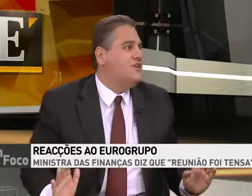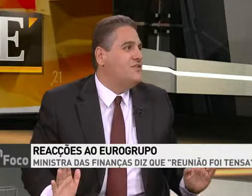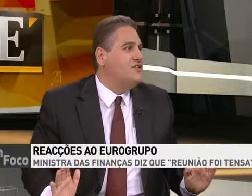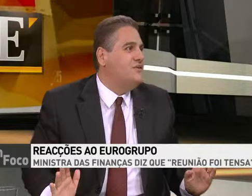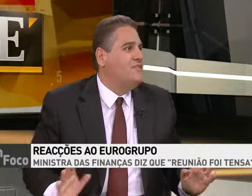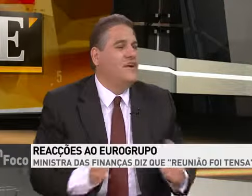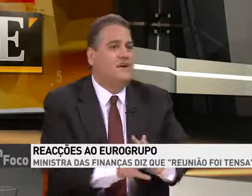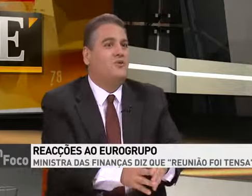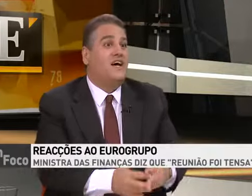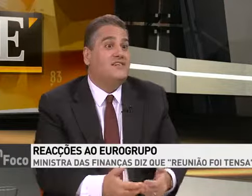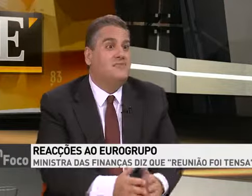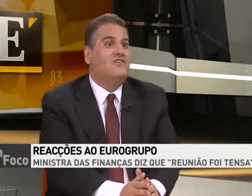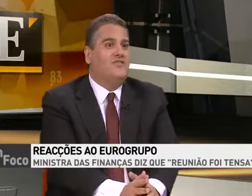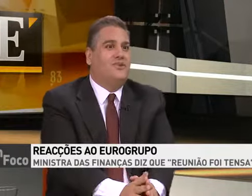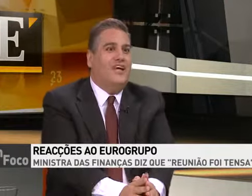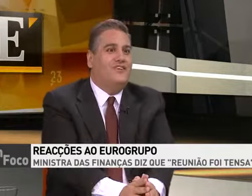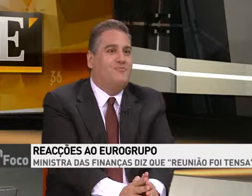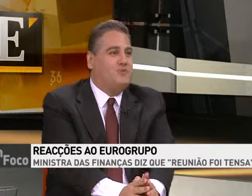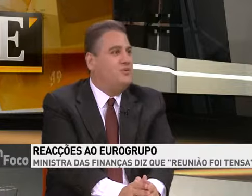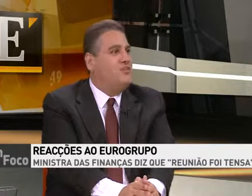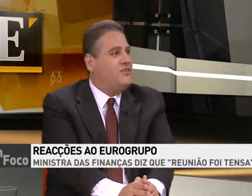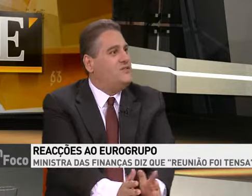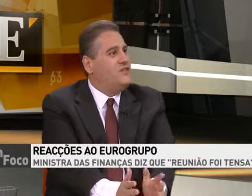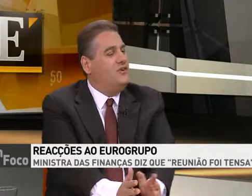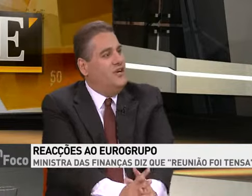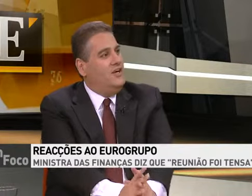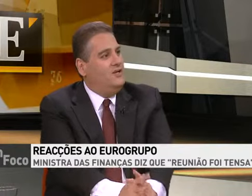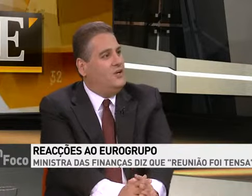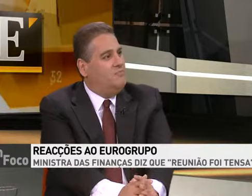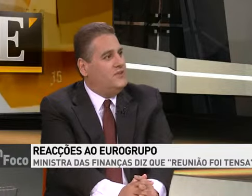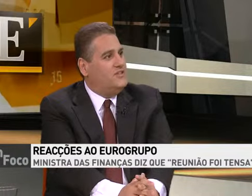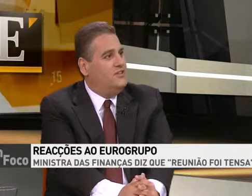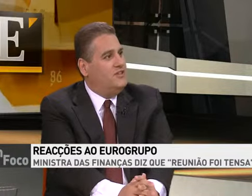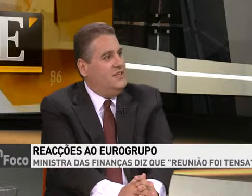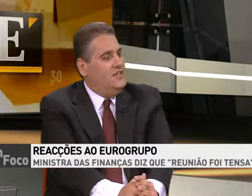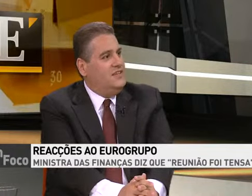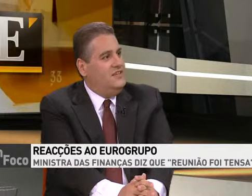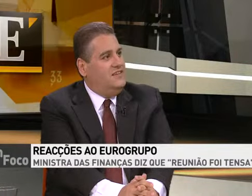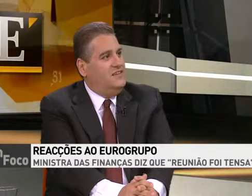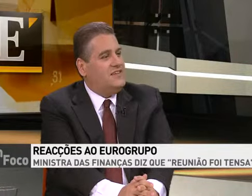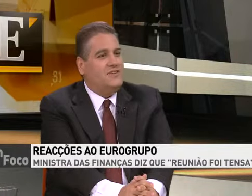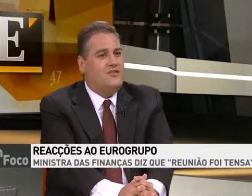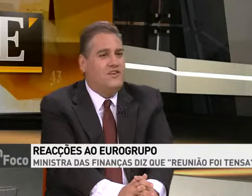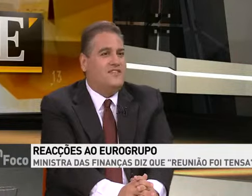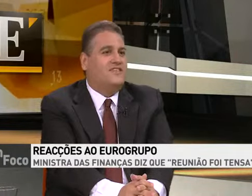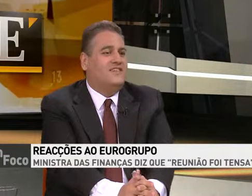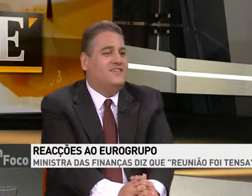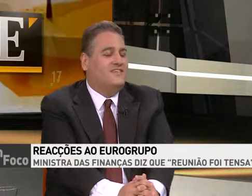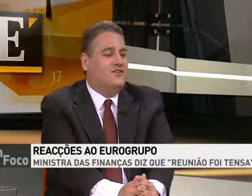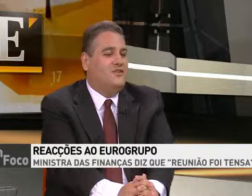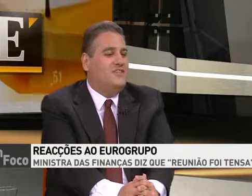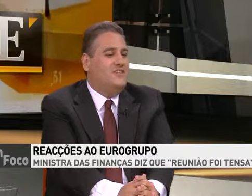é o problema da resolução. Eu cá sempre estive do lado do problema da resolução. Eu nunca me pareceu que essa